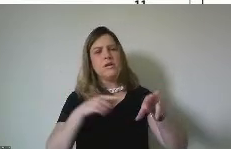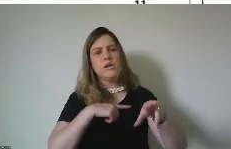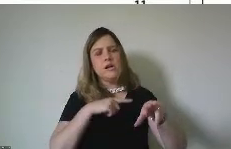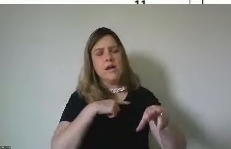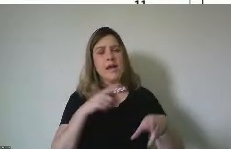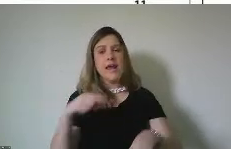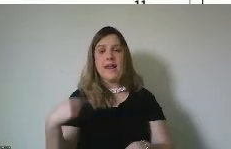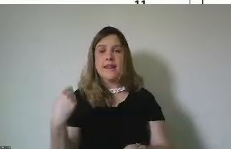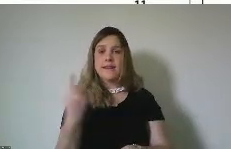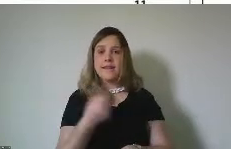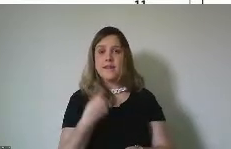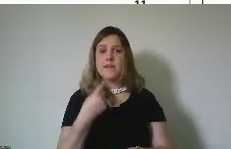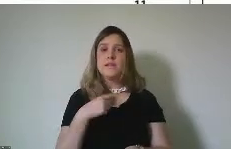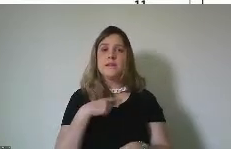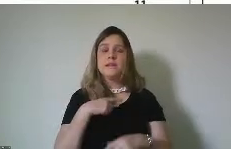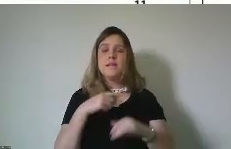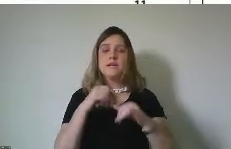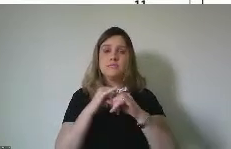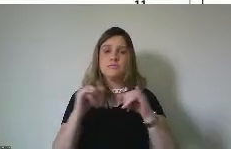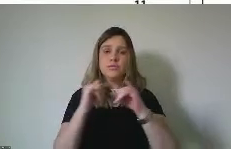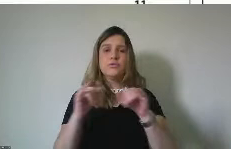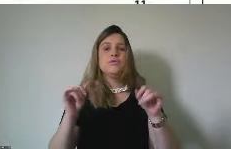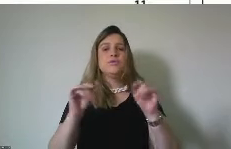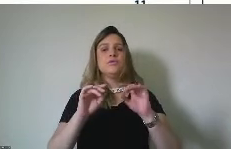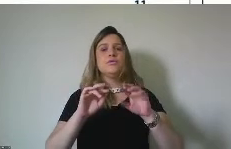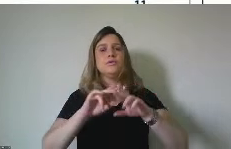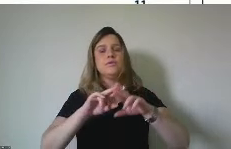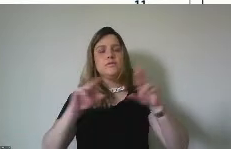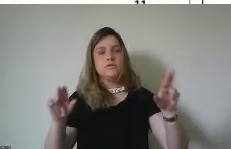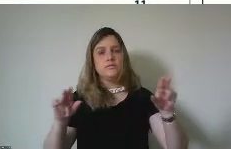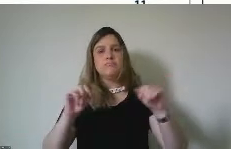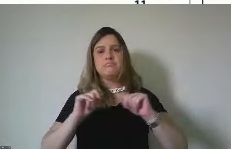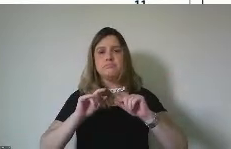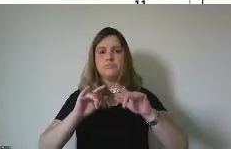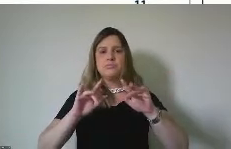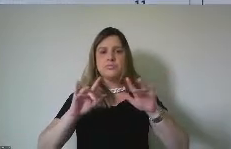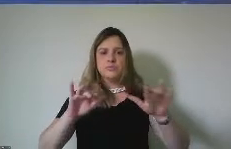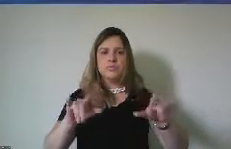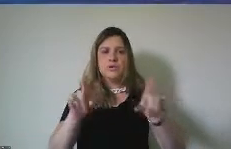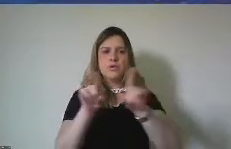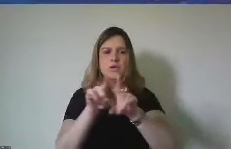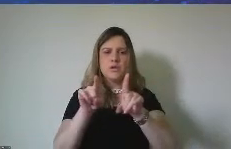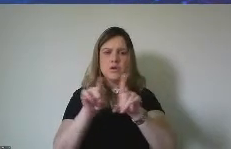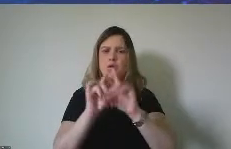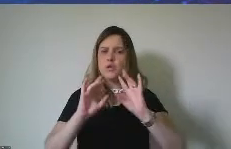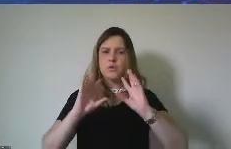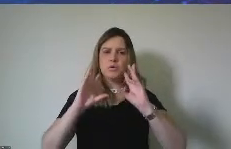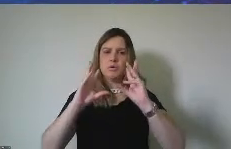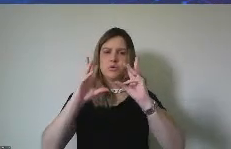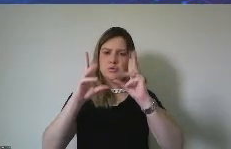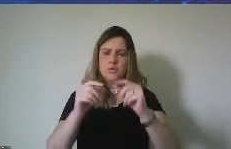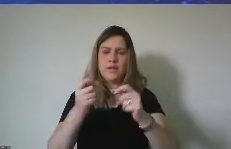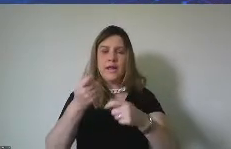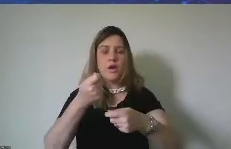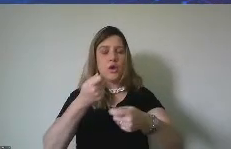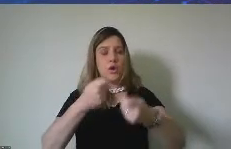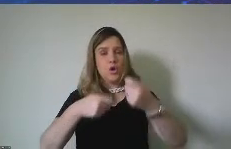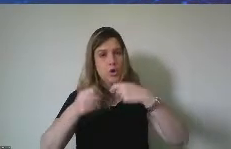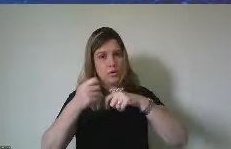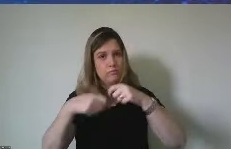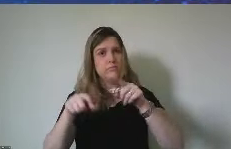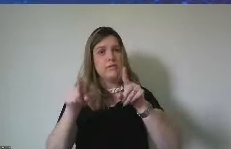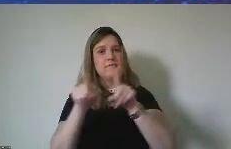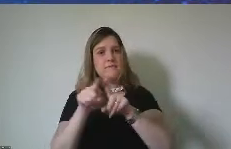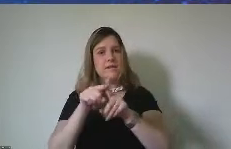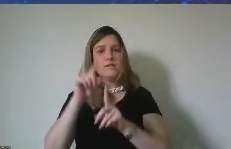limpa a matriz de geração com a matriz de geração Limpo eletricico toda a economia e Ainda sobra um dinheirinho